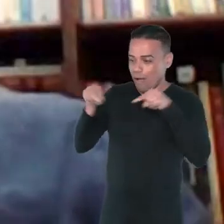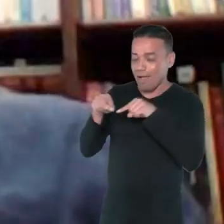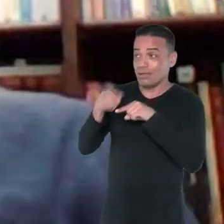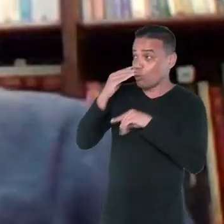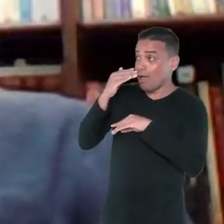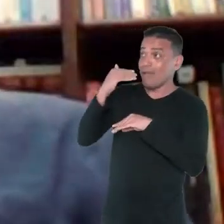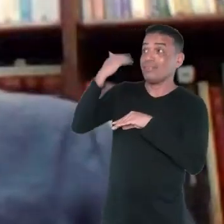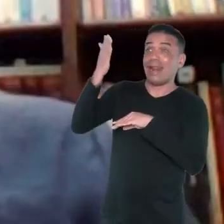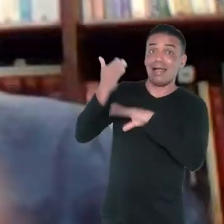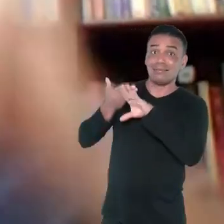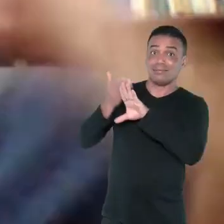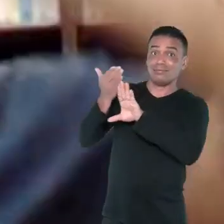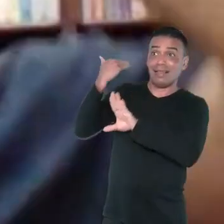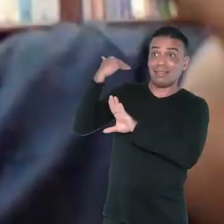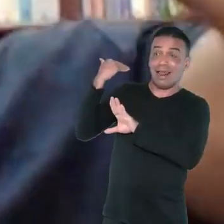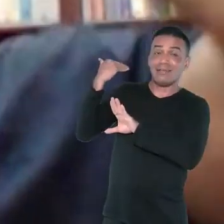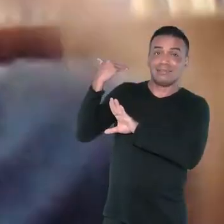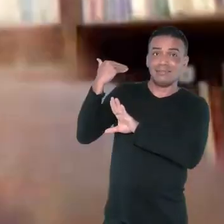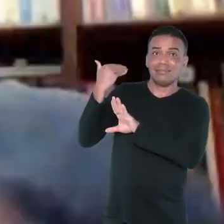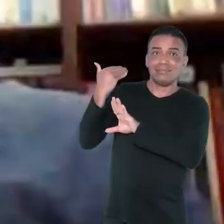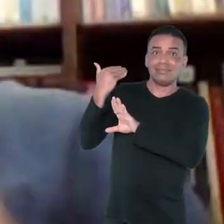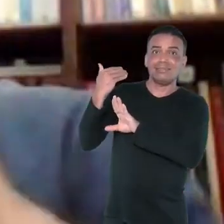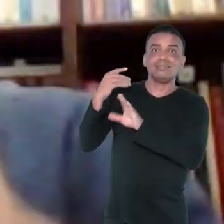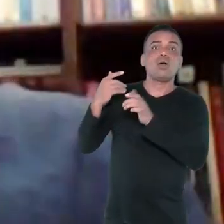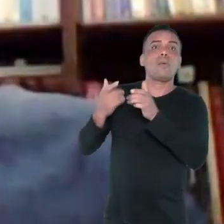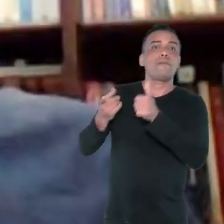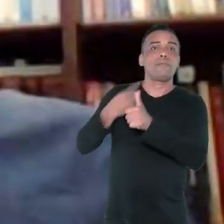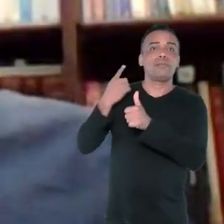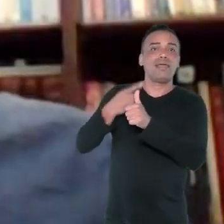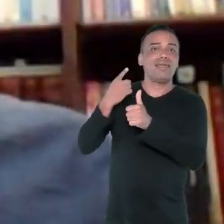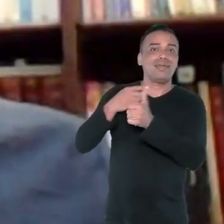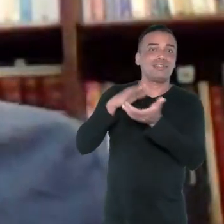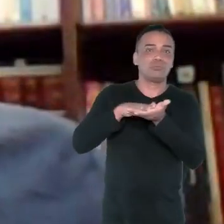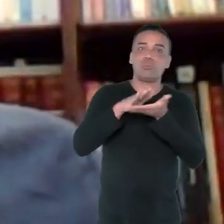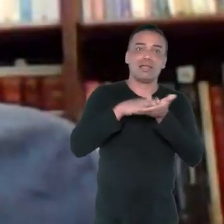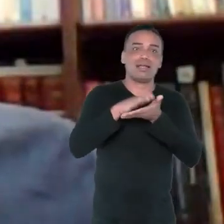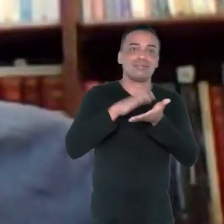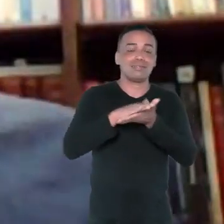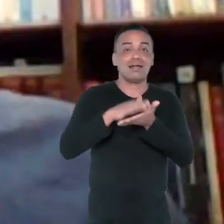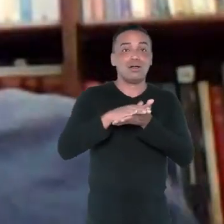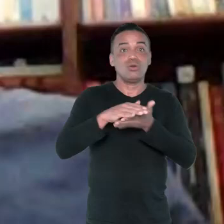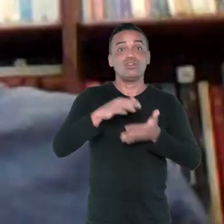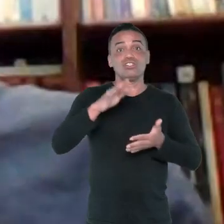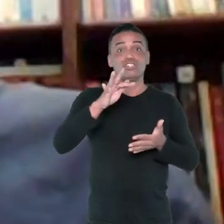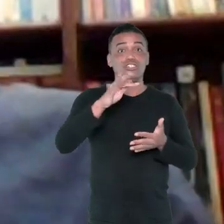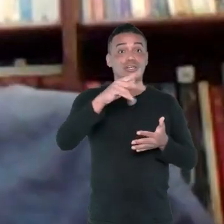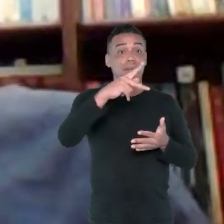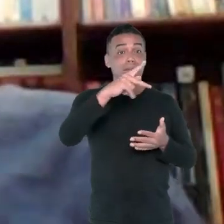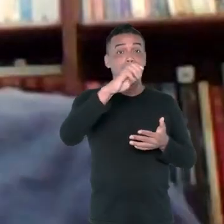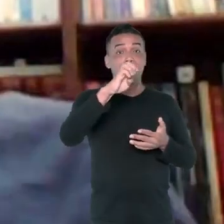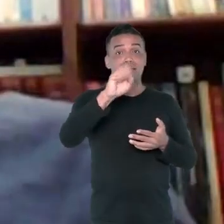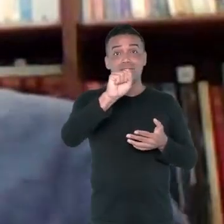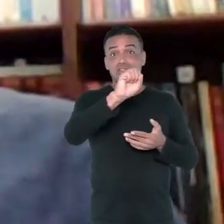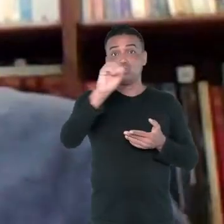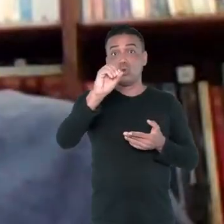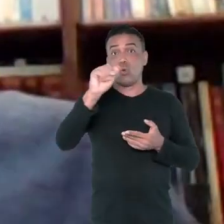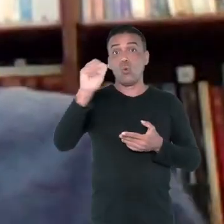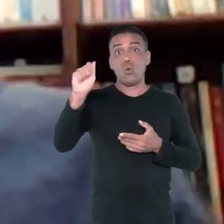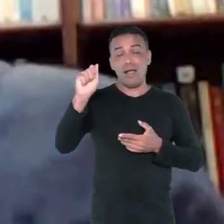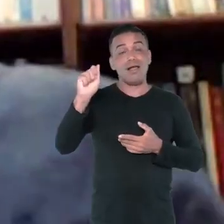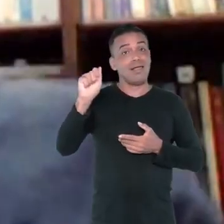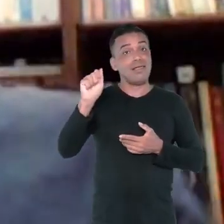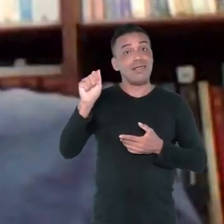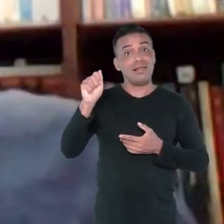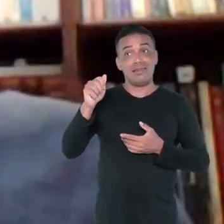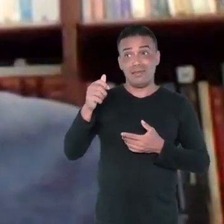lá atrás, onde era Pessoana, onde tinha primeiras edições de Pessoa, e aonde Pessoa dormia, voltando